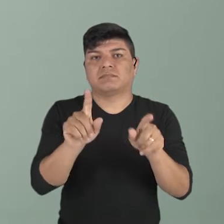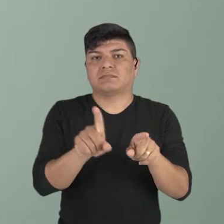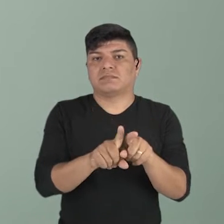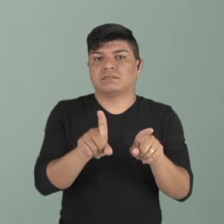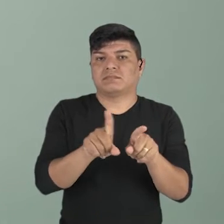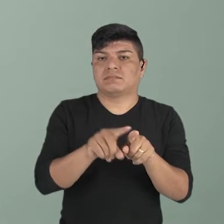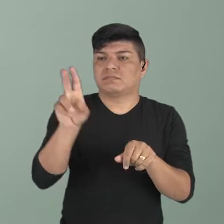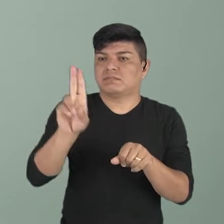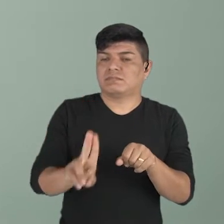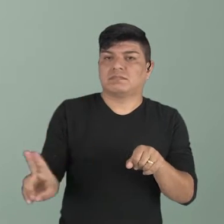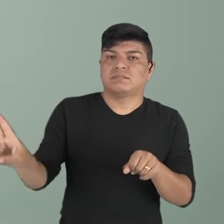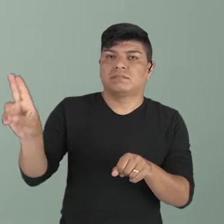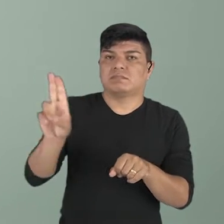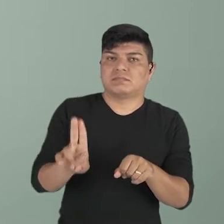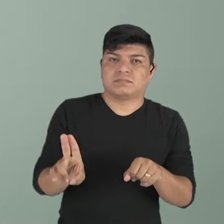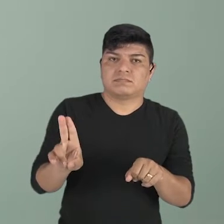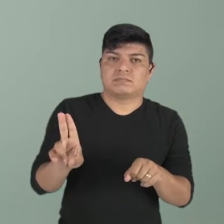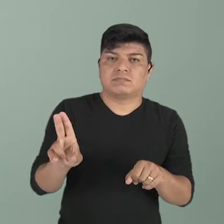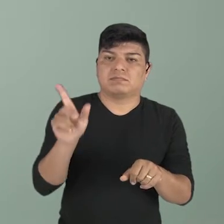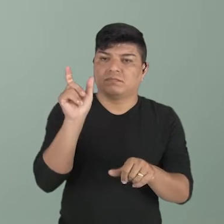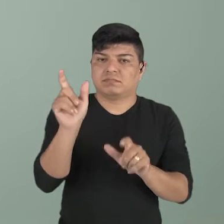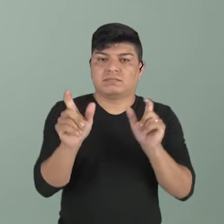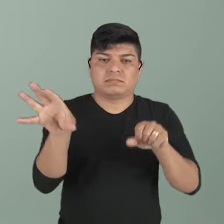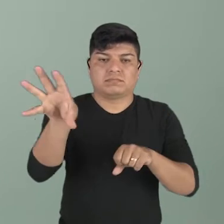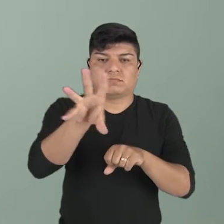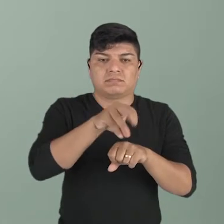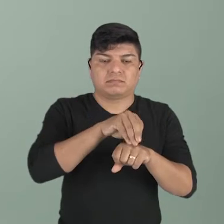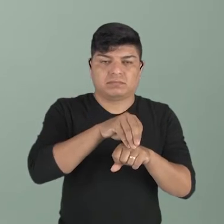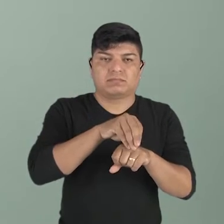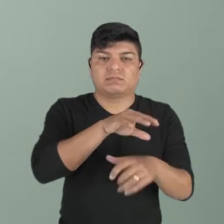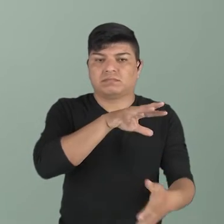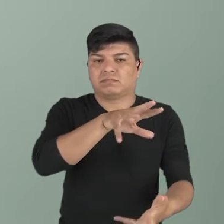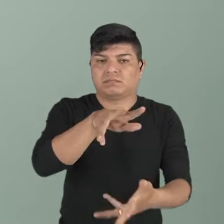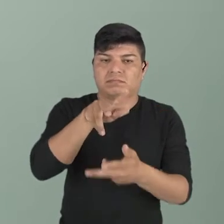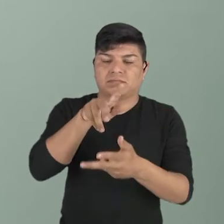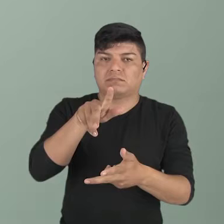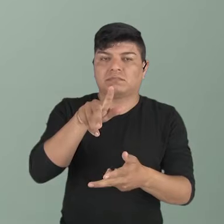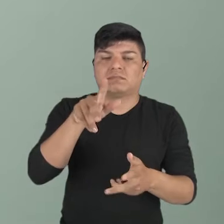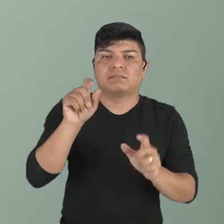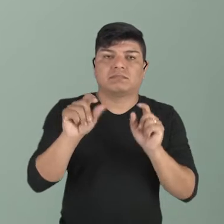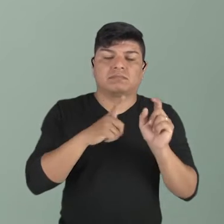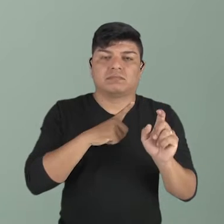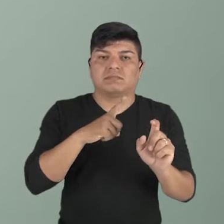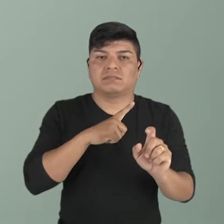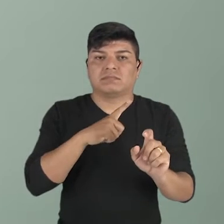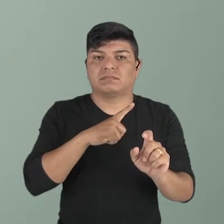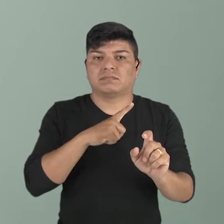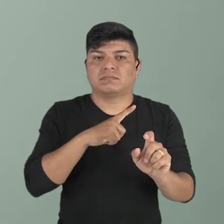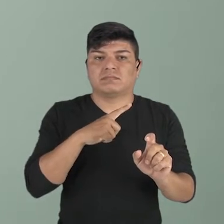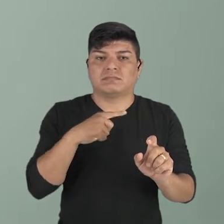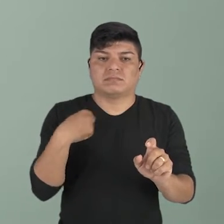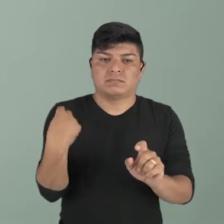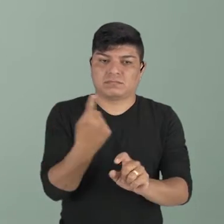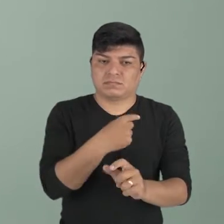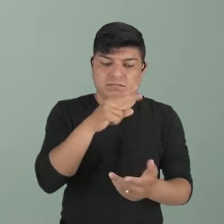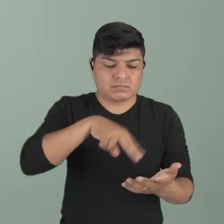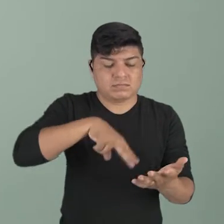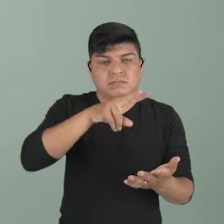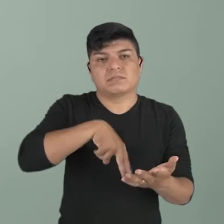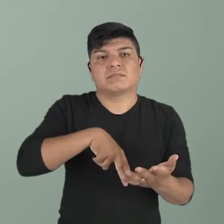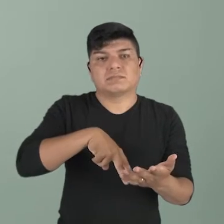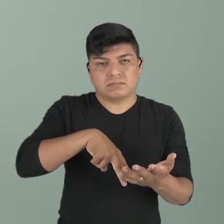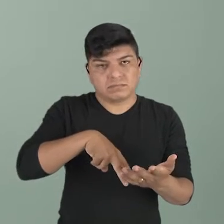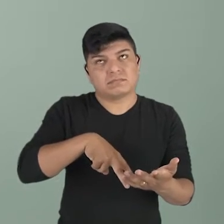e vamos usar essa bagagem, esse conhecimento de mundo que a gente tem nas nossas leituras.